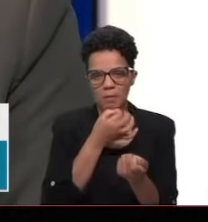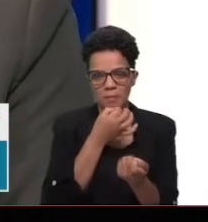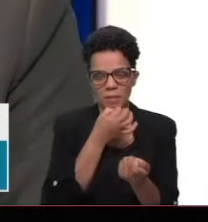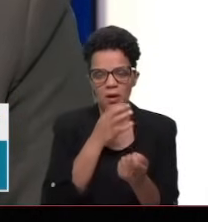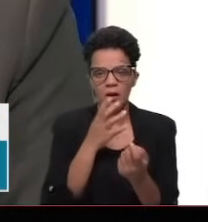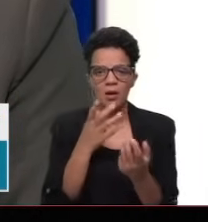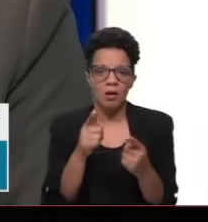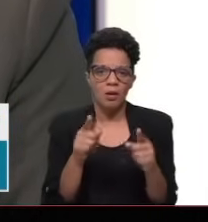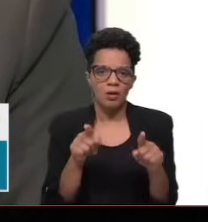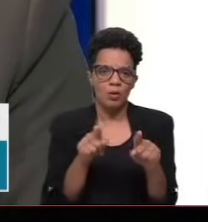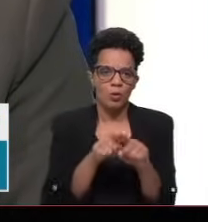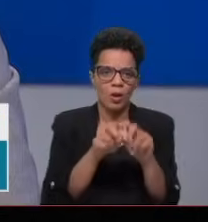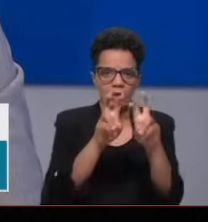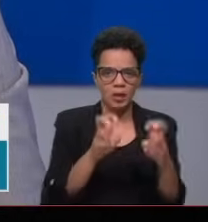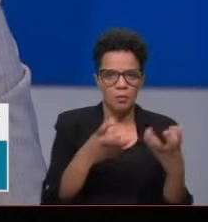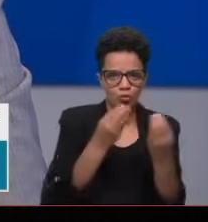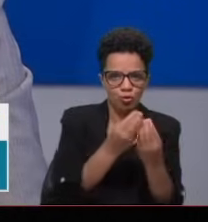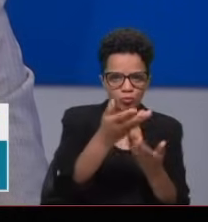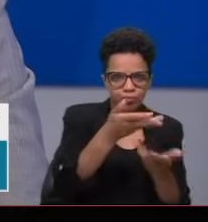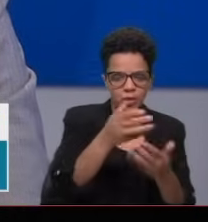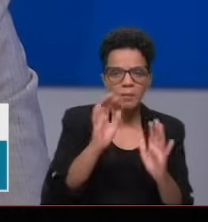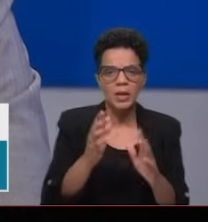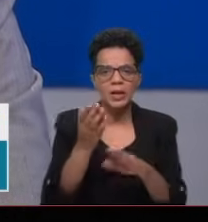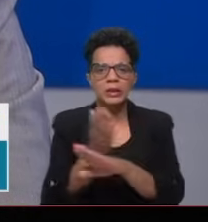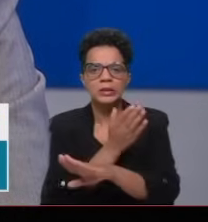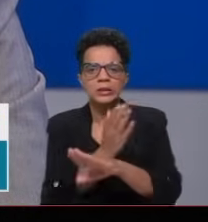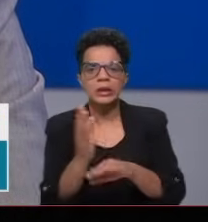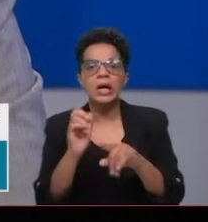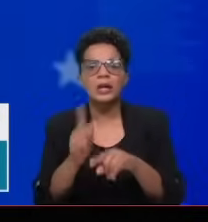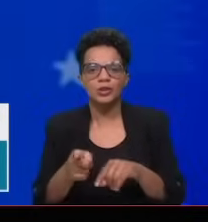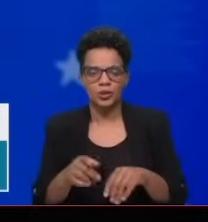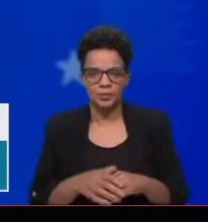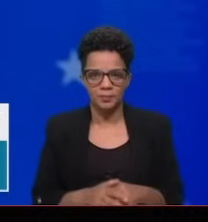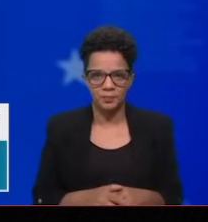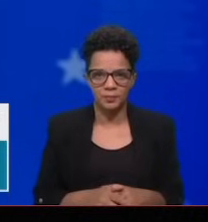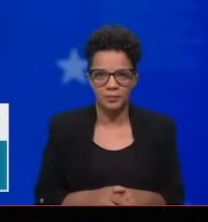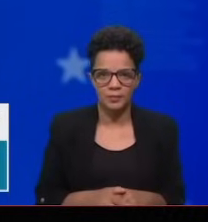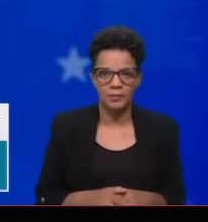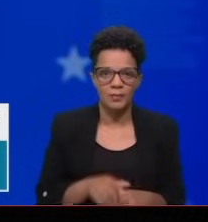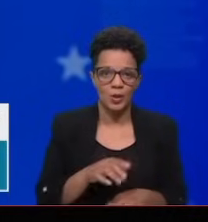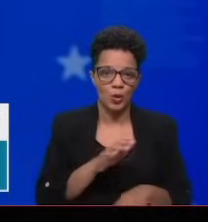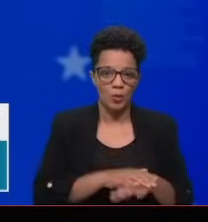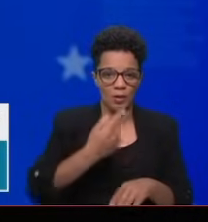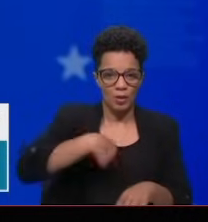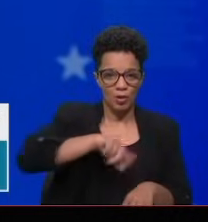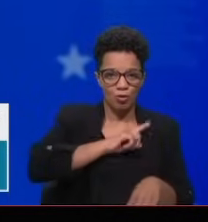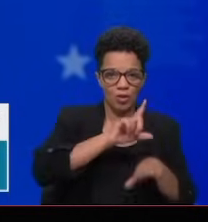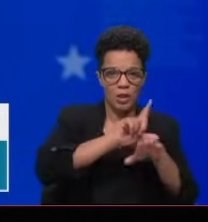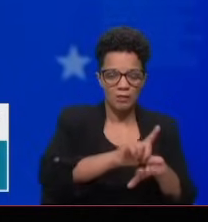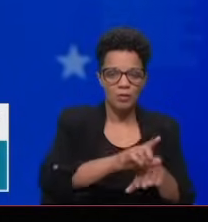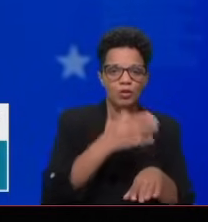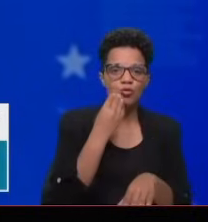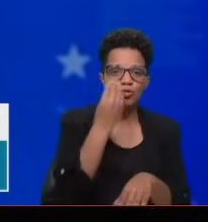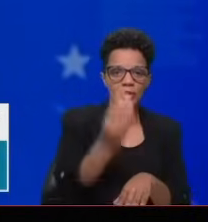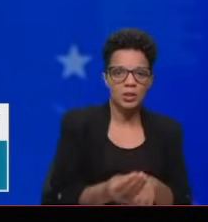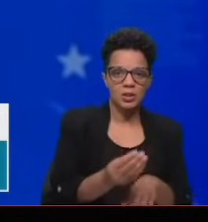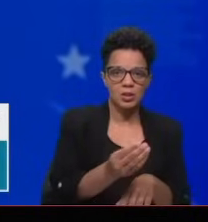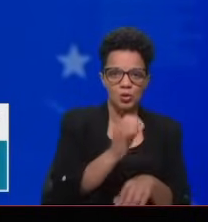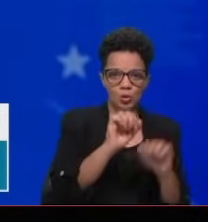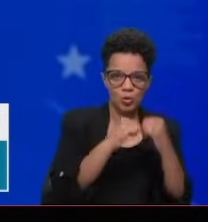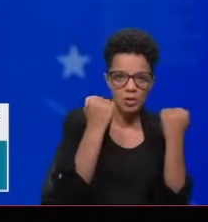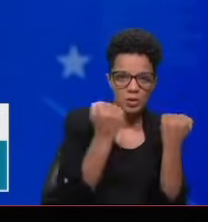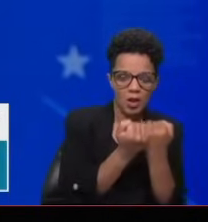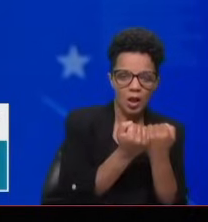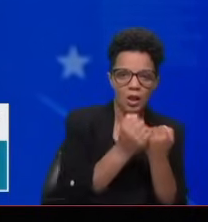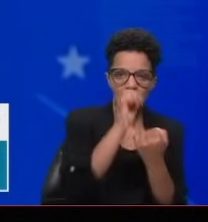os que os separa mas o que é que os separa Francisco o que separa sobretudo é questão que pelo menos o livre separa justiça social de Justiça ambiental e nos